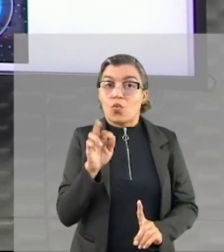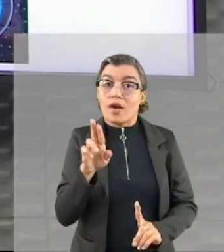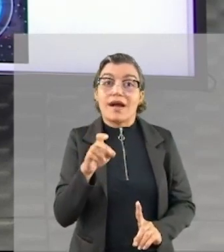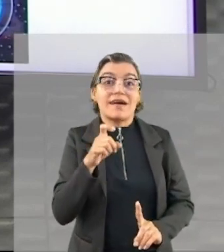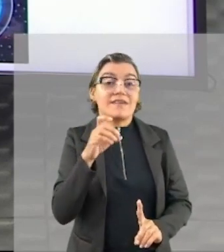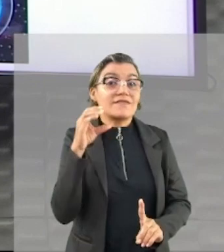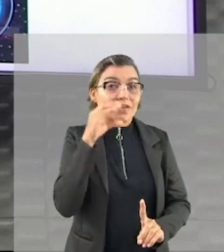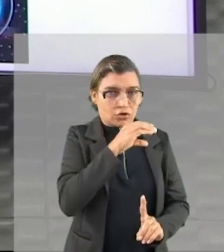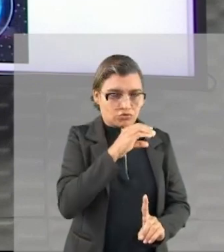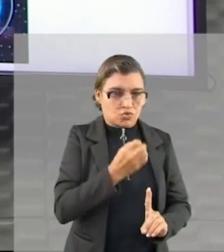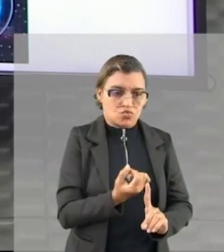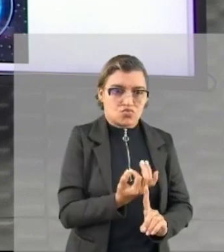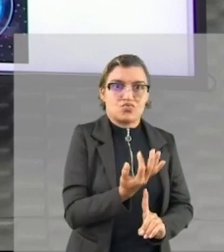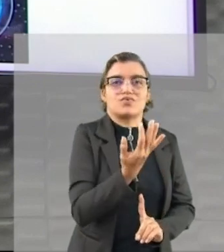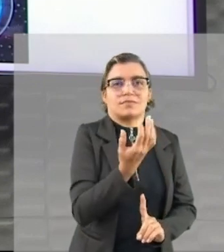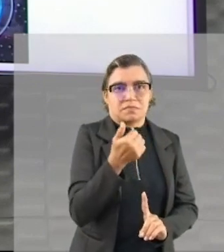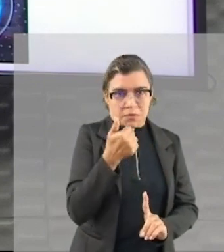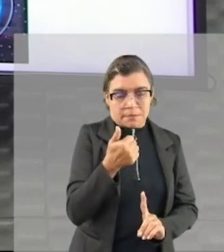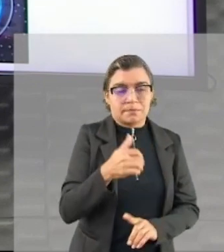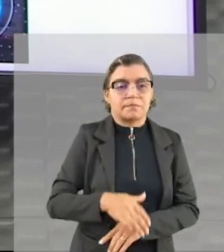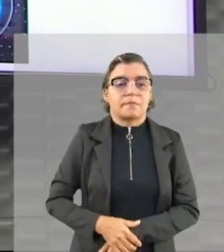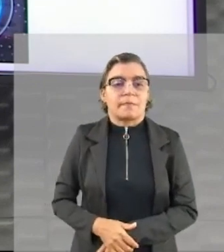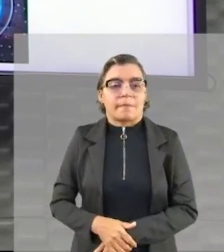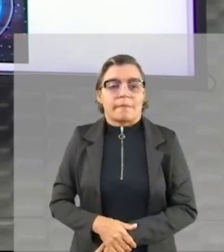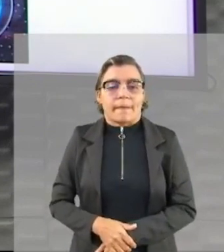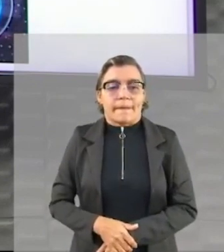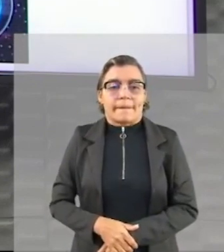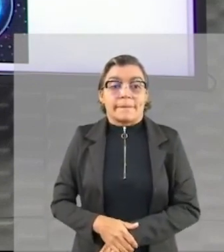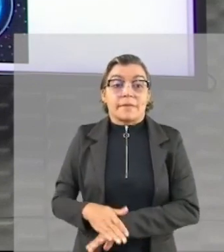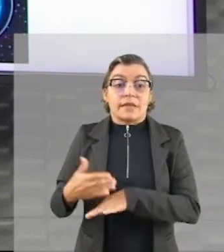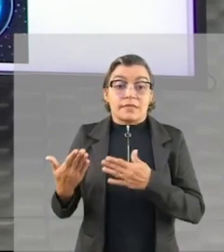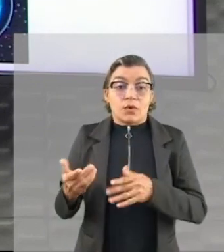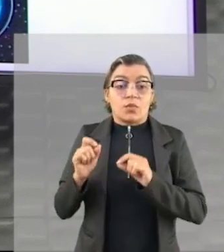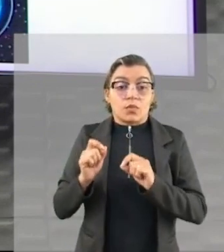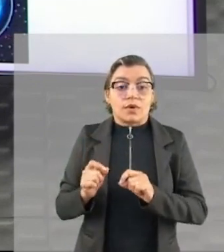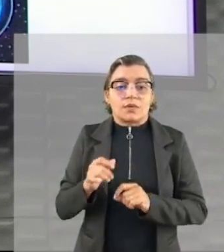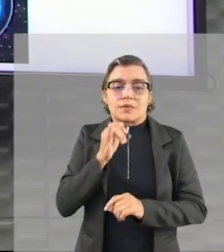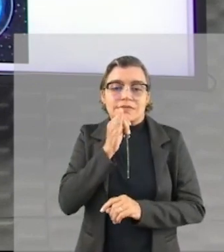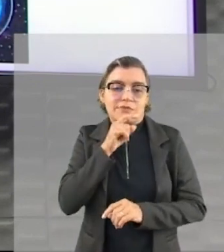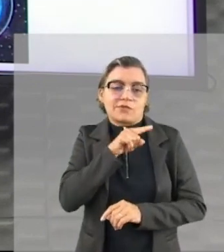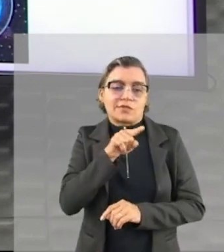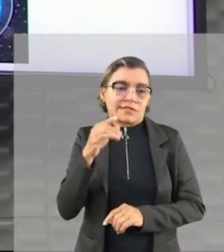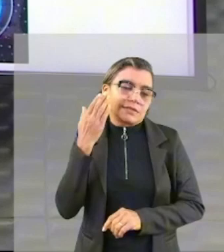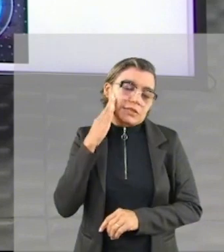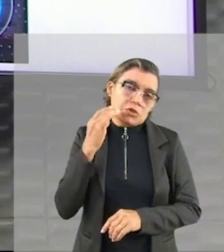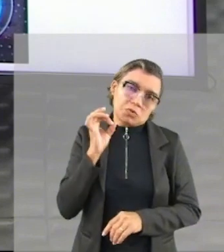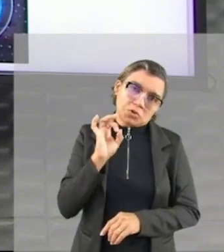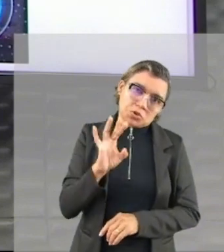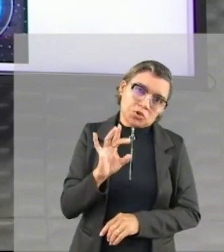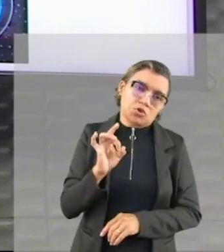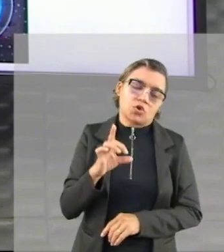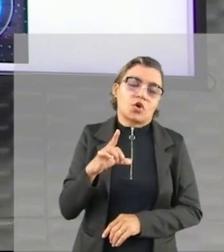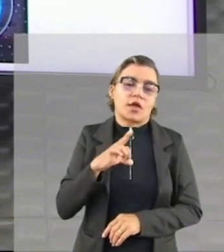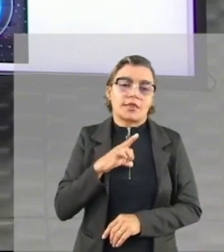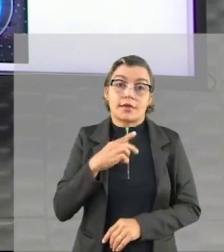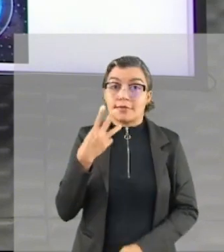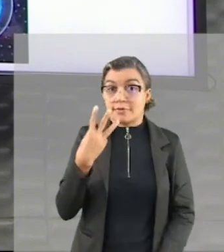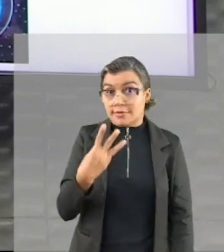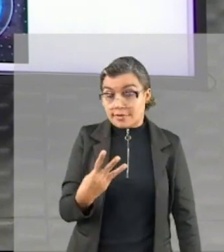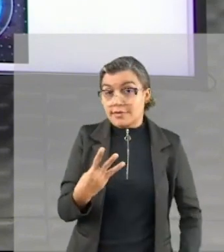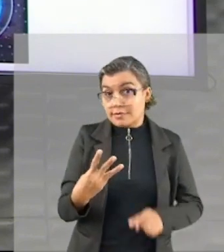predominantemente é a irradiação. Então, mais um exemplo para vocês entenderem aí. Então, eu acho que é isso, gente. Nós temos essas